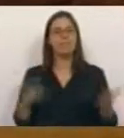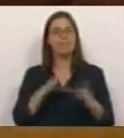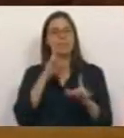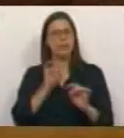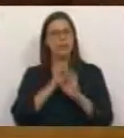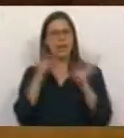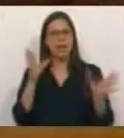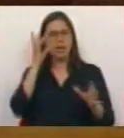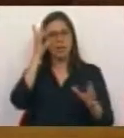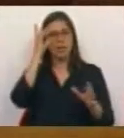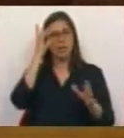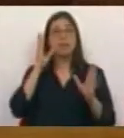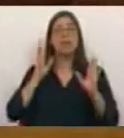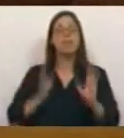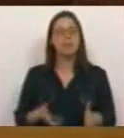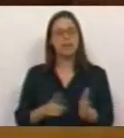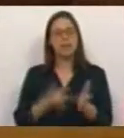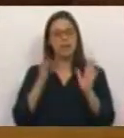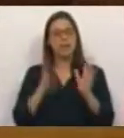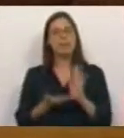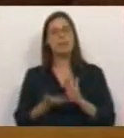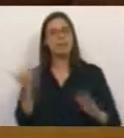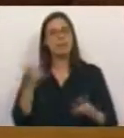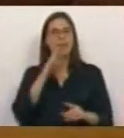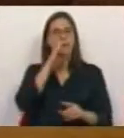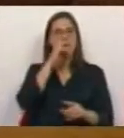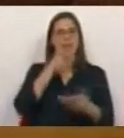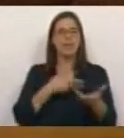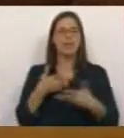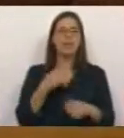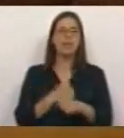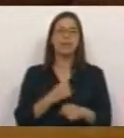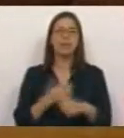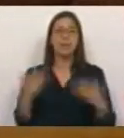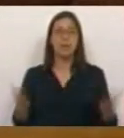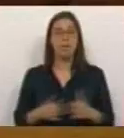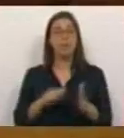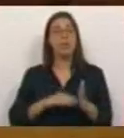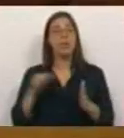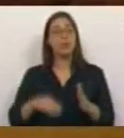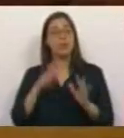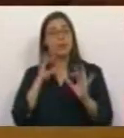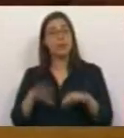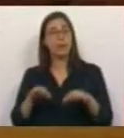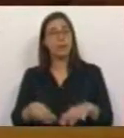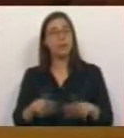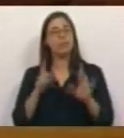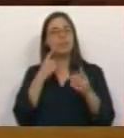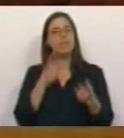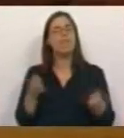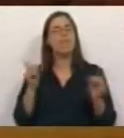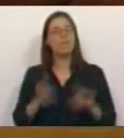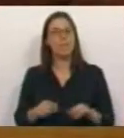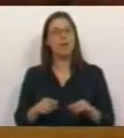é muito clara. É necessário remover a mentira das relações laborais. Os contratos a termo têm de voltar